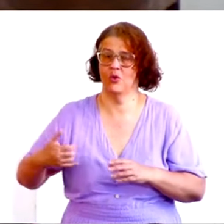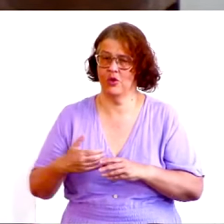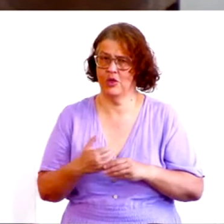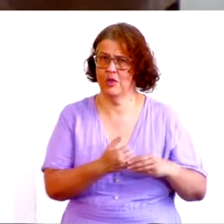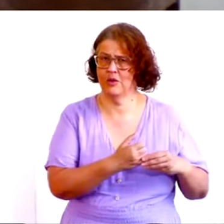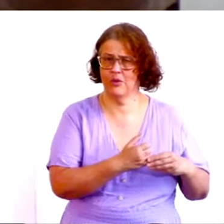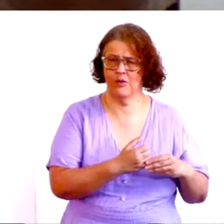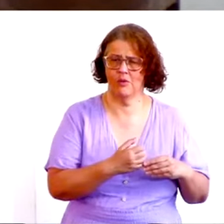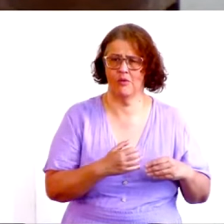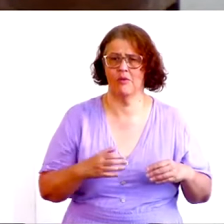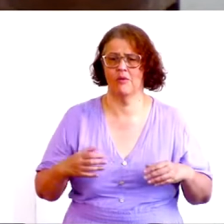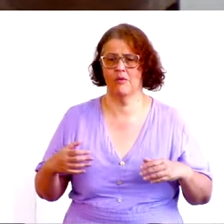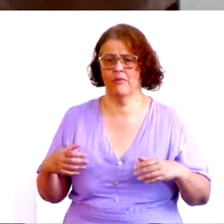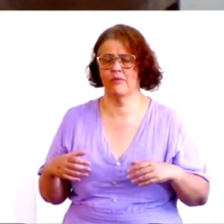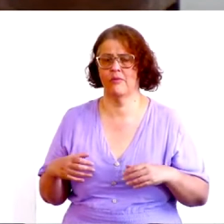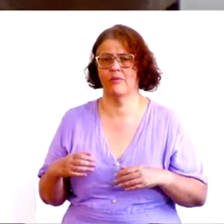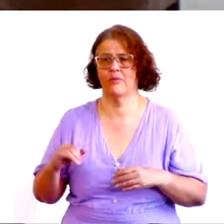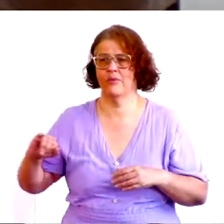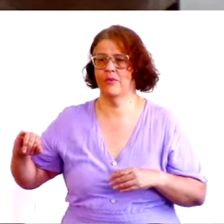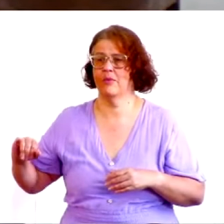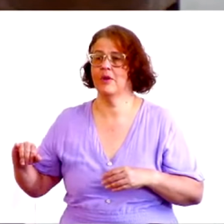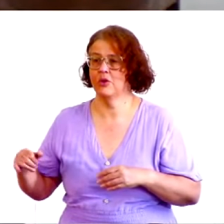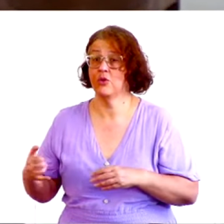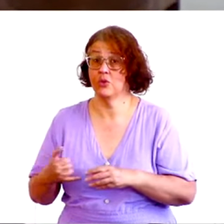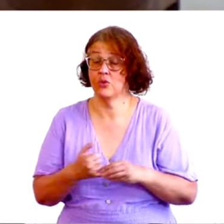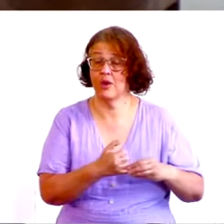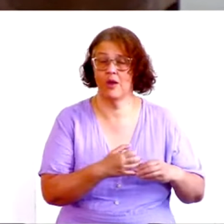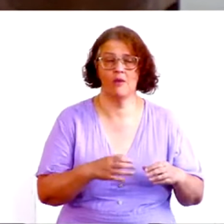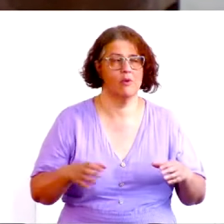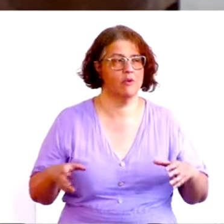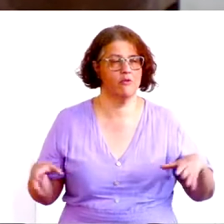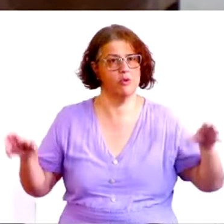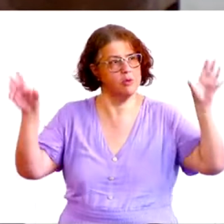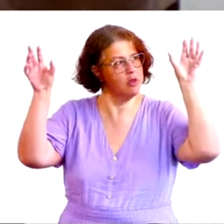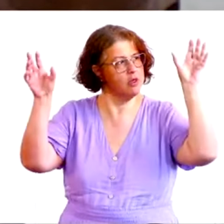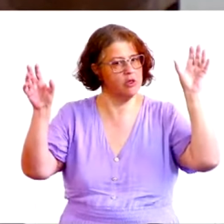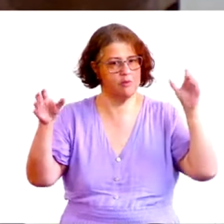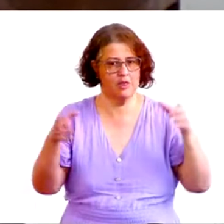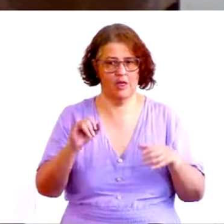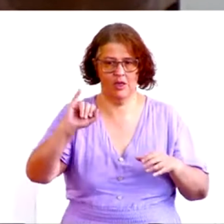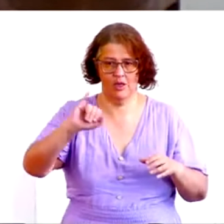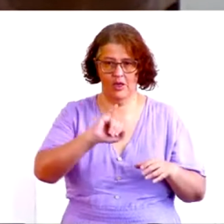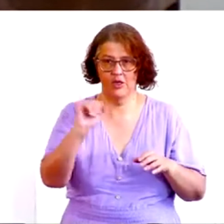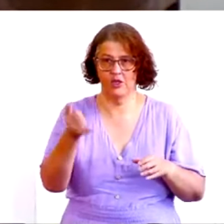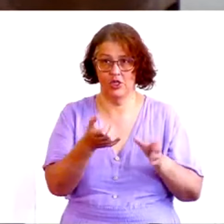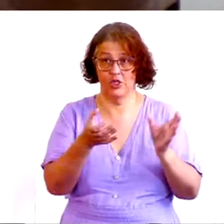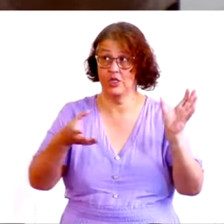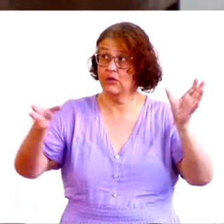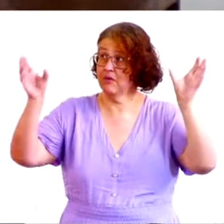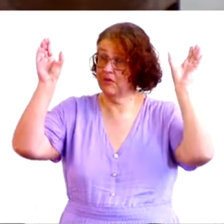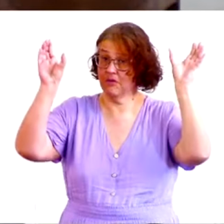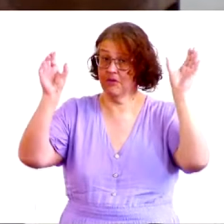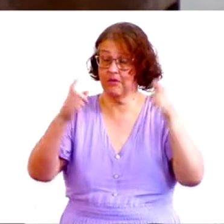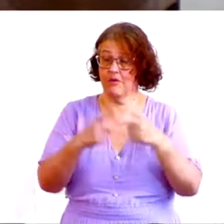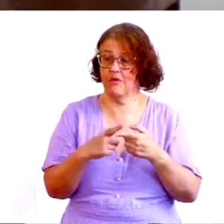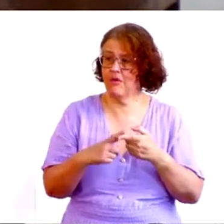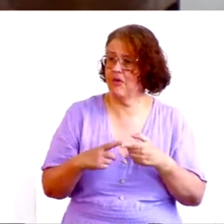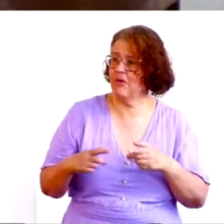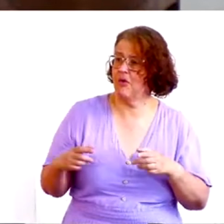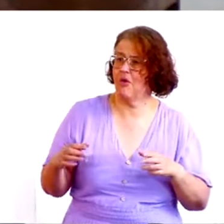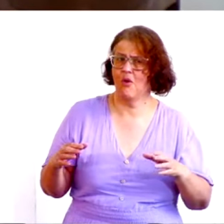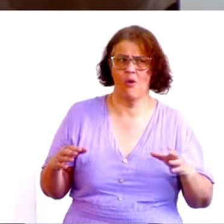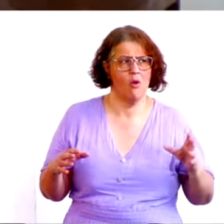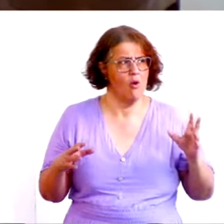e eles eram tinham muralhas enormes e eles tinham guerreiros e atalaias nos muros e